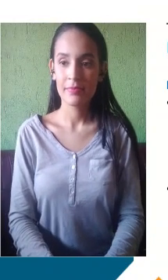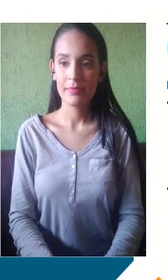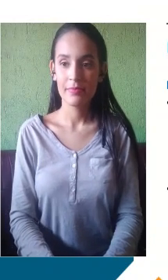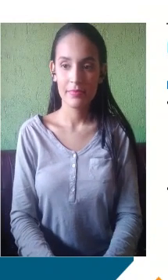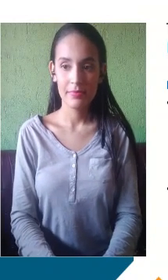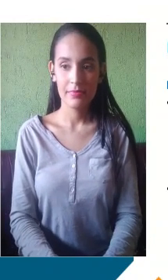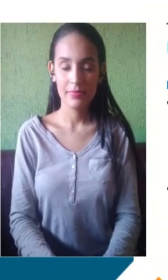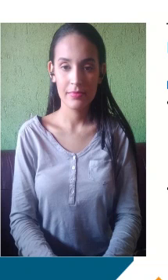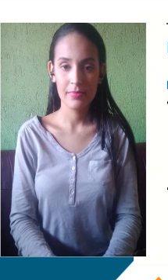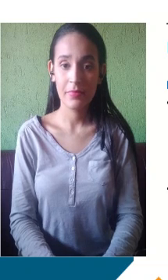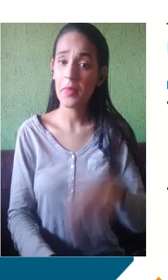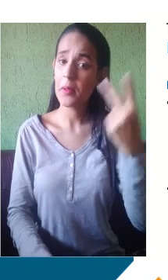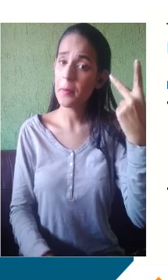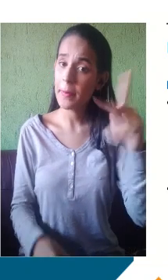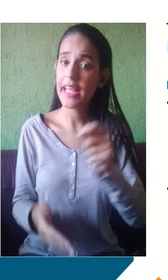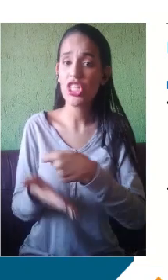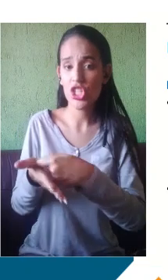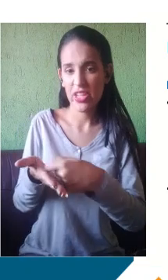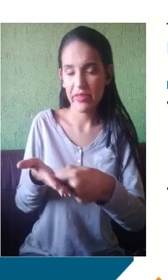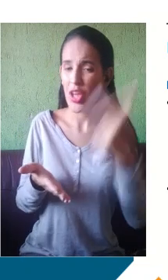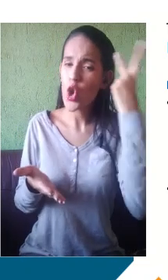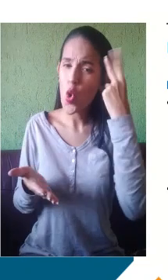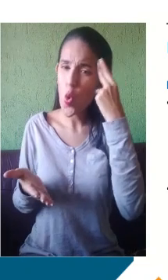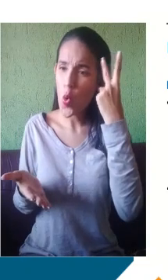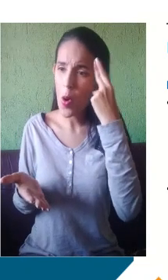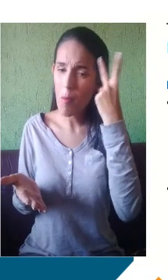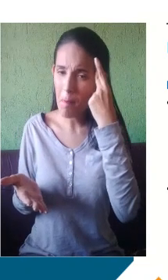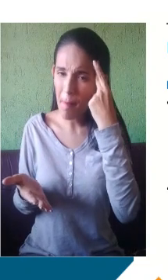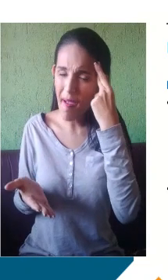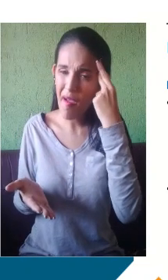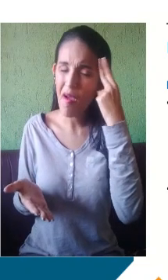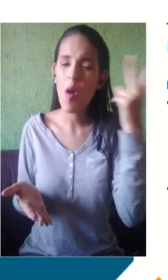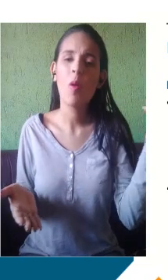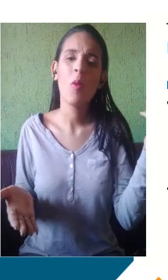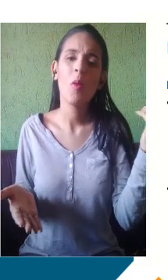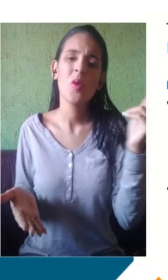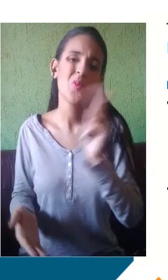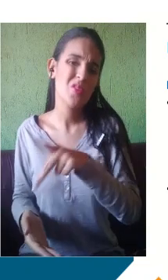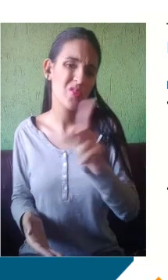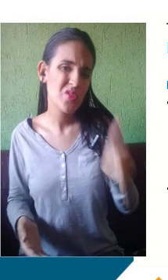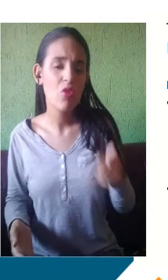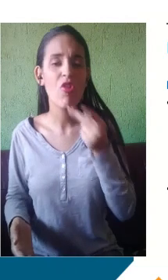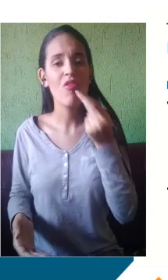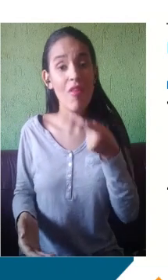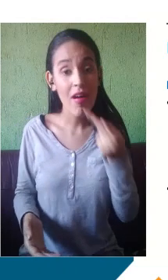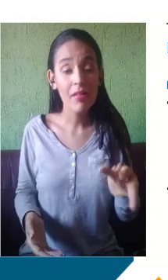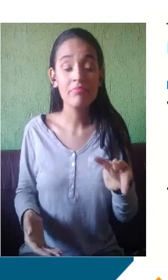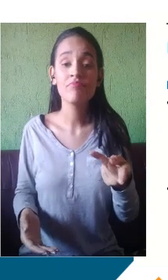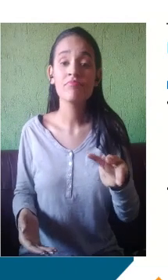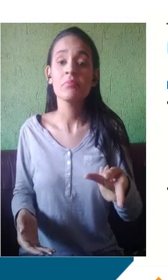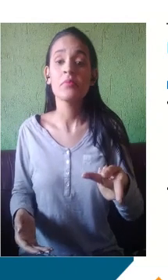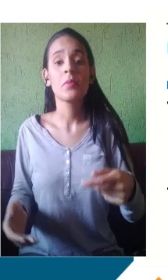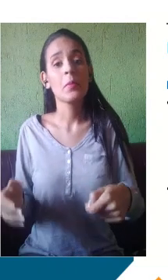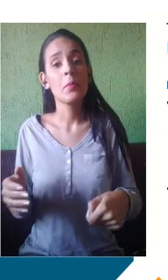informações. Tá? Mas para efeito de escrita, a gente pode considerar a dica que é muito dada pelos professores de